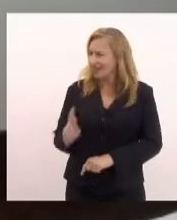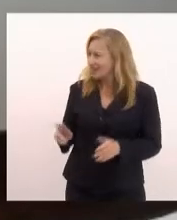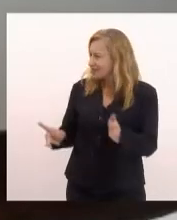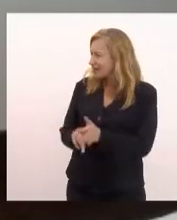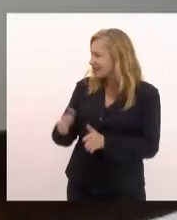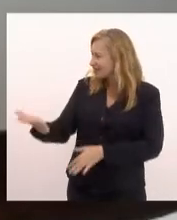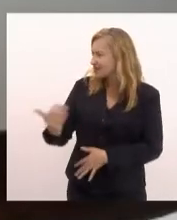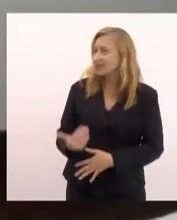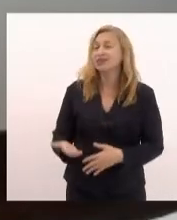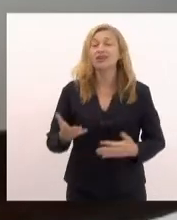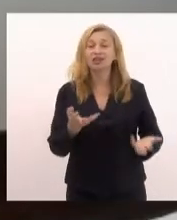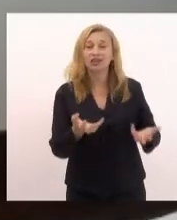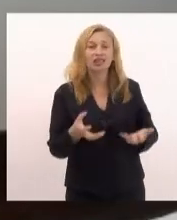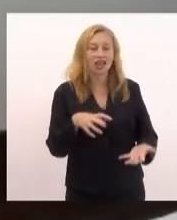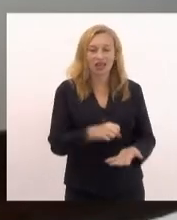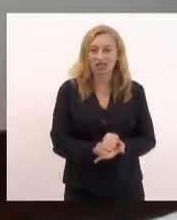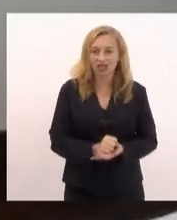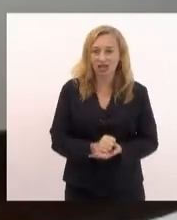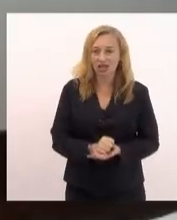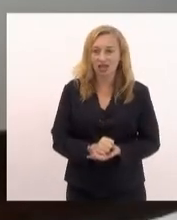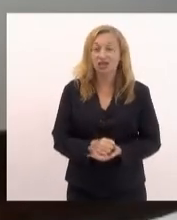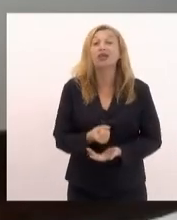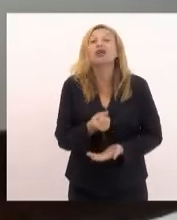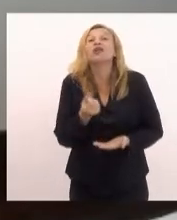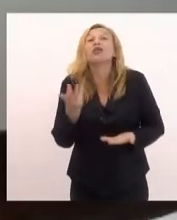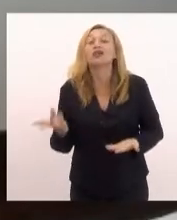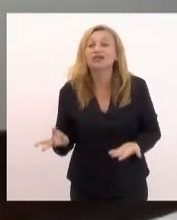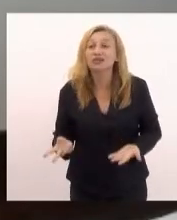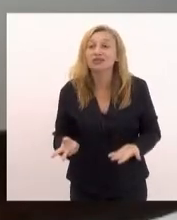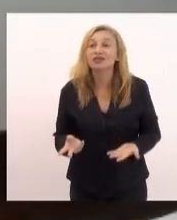Enfim, então, queria fazer esse registro. Enquanto isso,